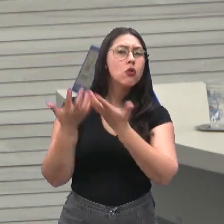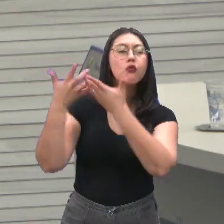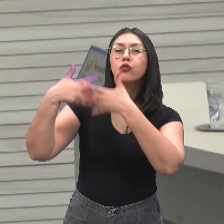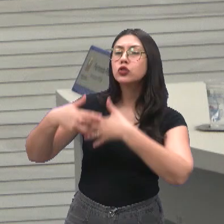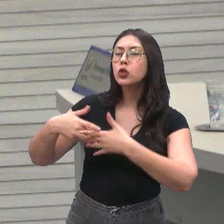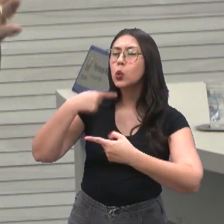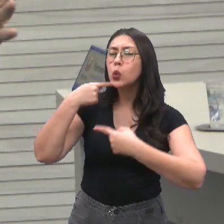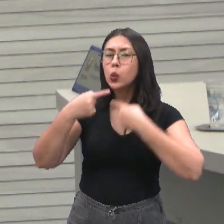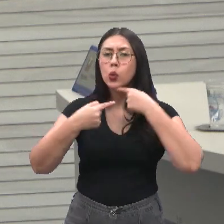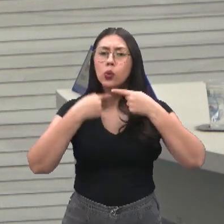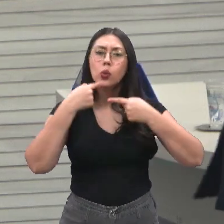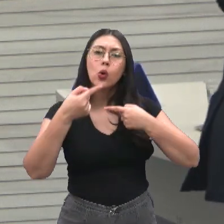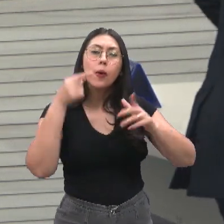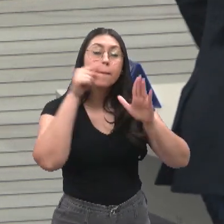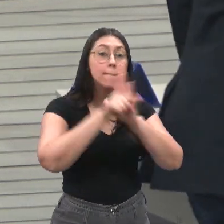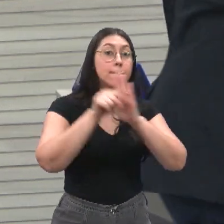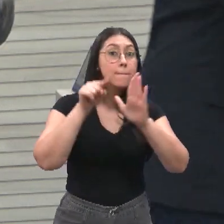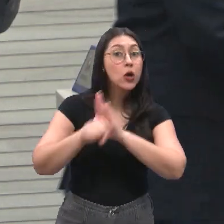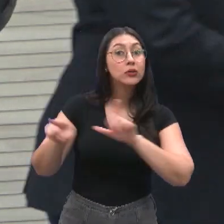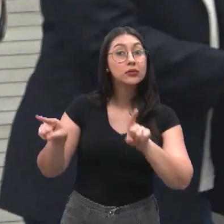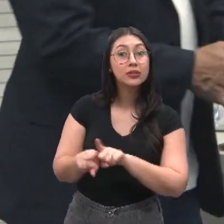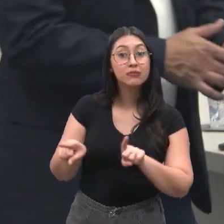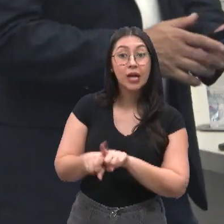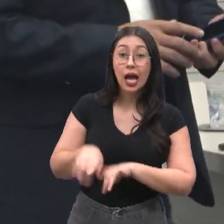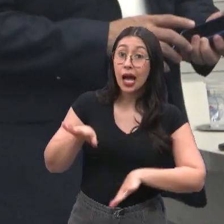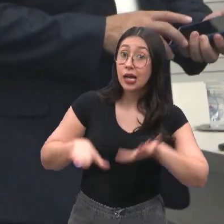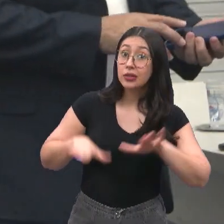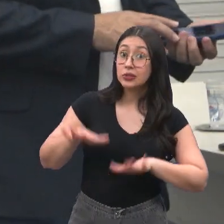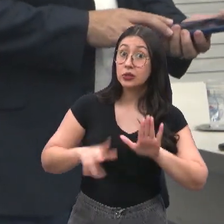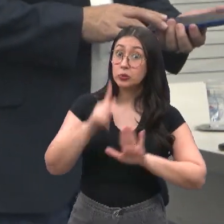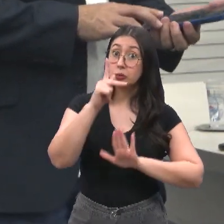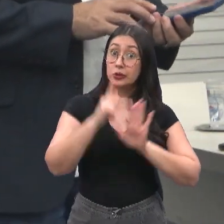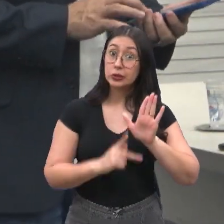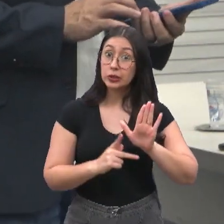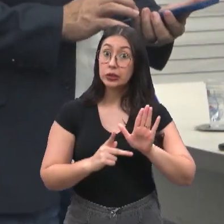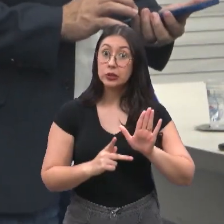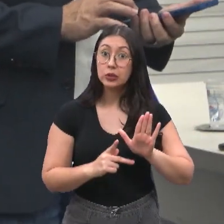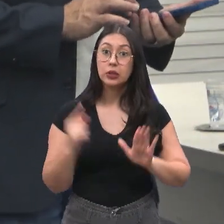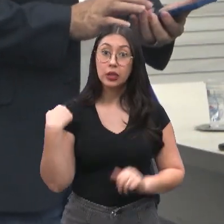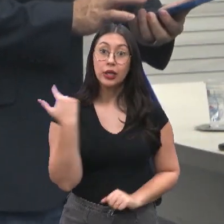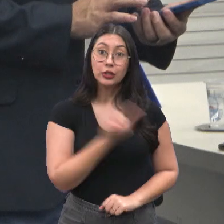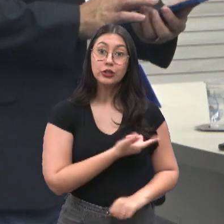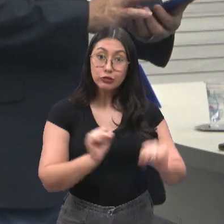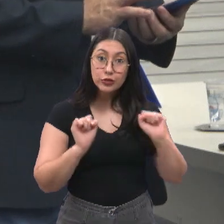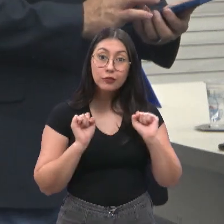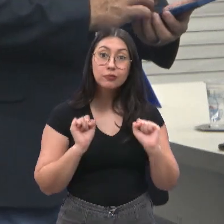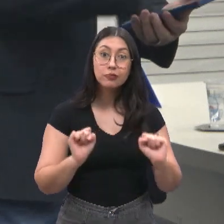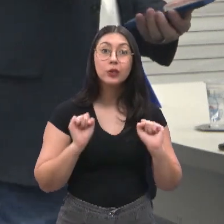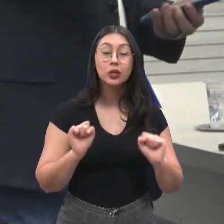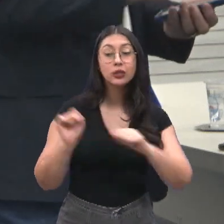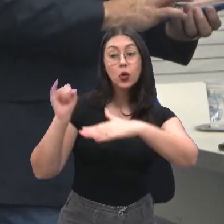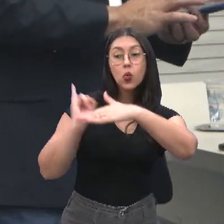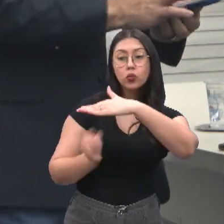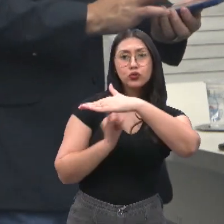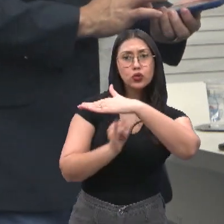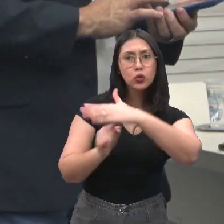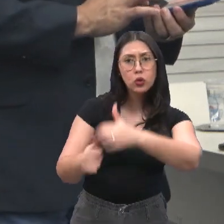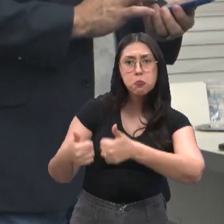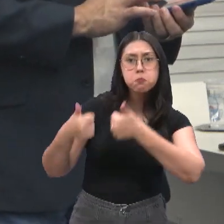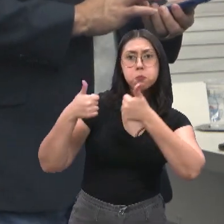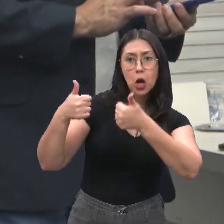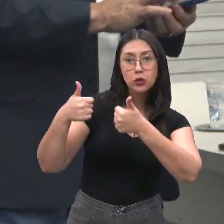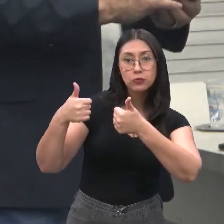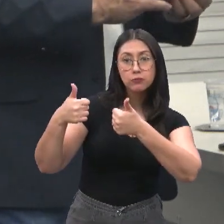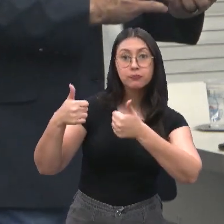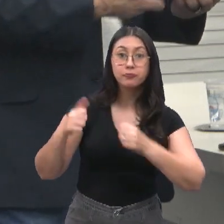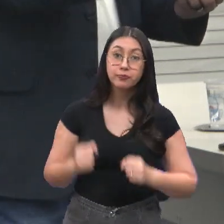dúvida, quem sabe surge um projeto aqui da casa que possa passar ao Executivo, para que a gente possa ter um Instituto sadio aqui em São José dos Campos.